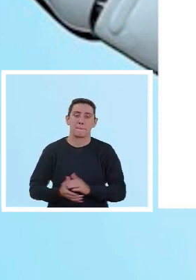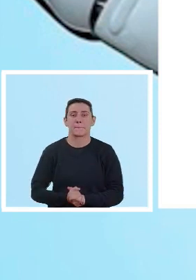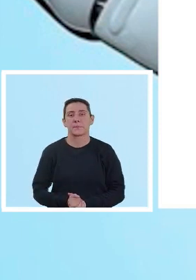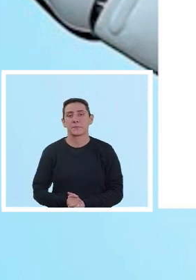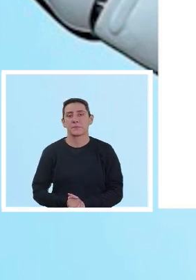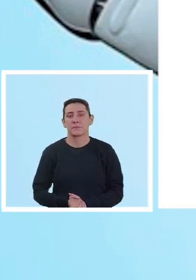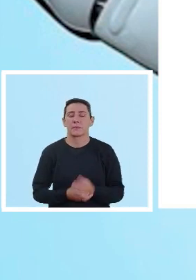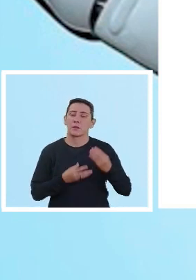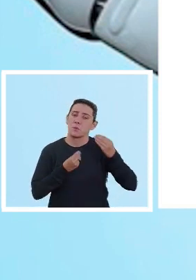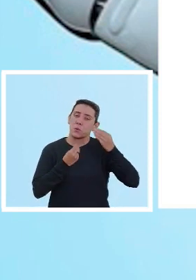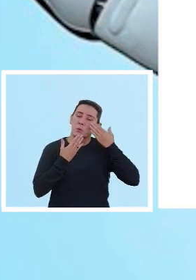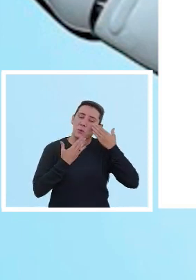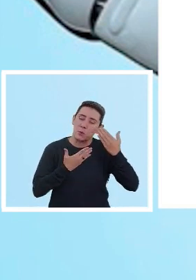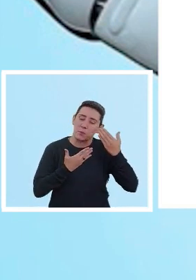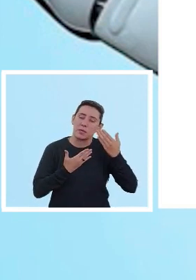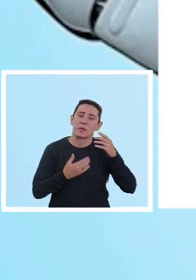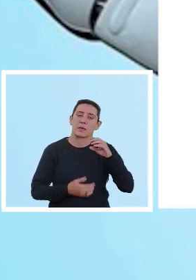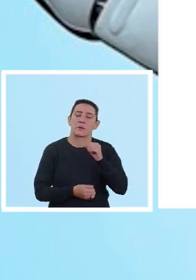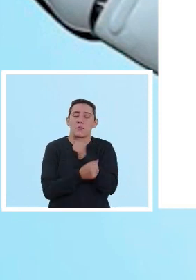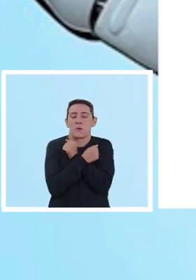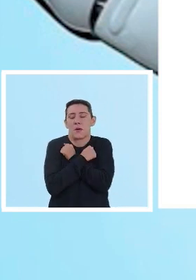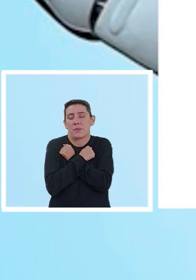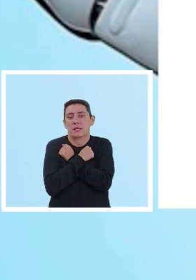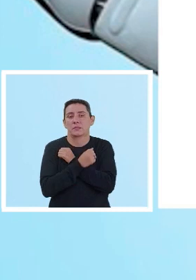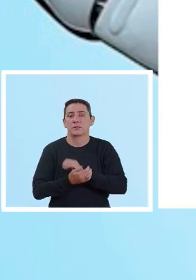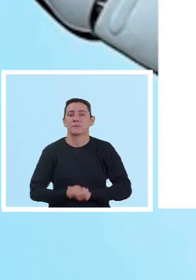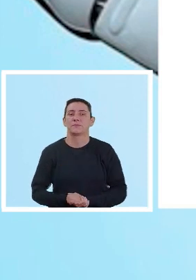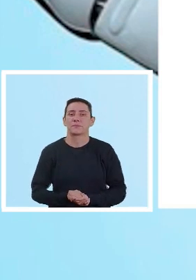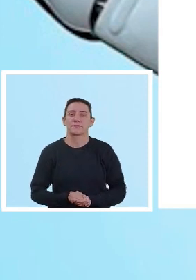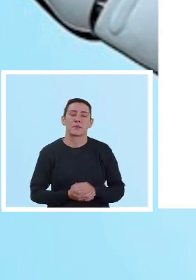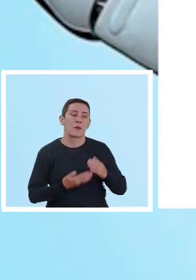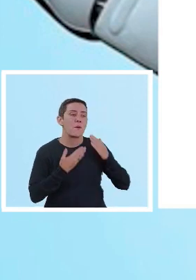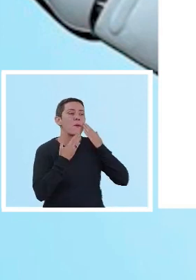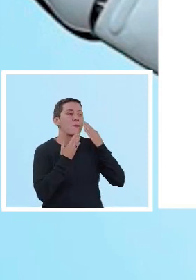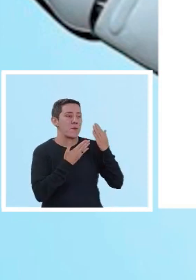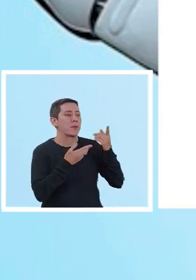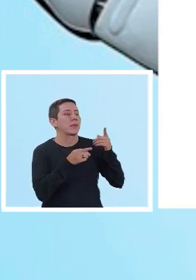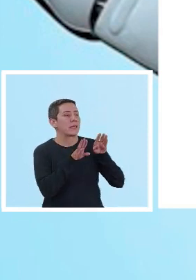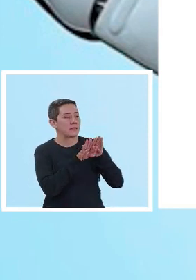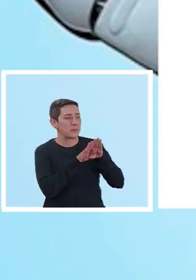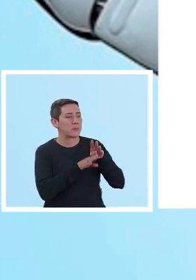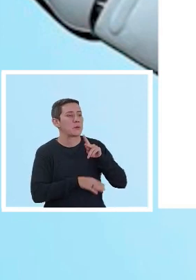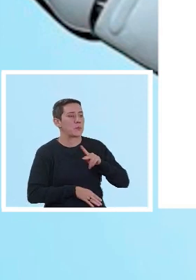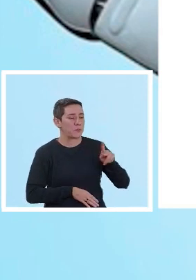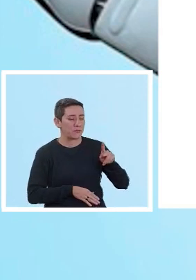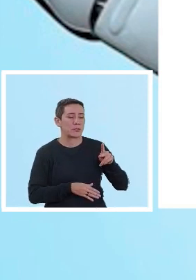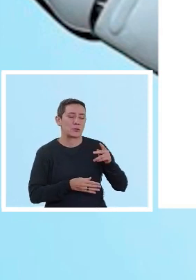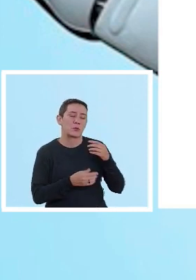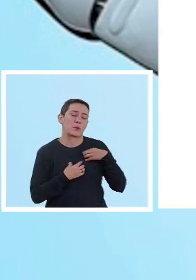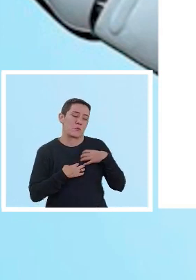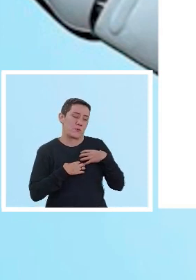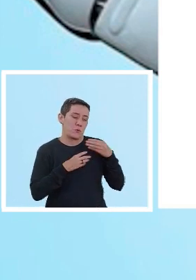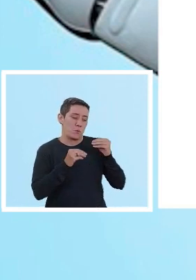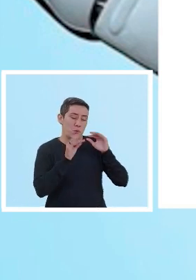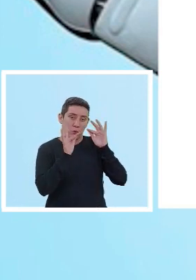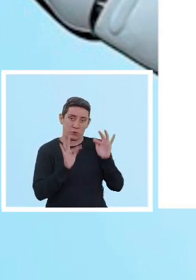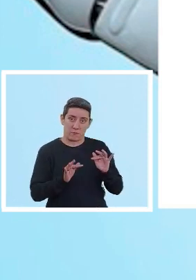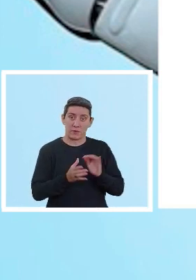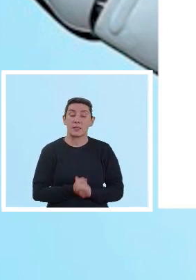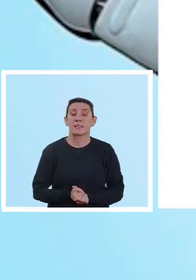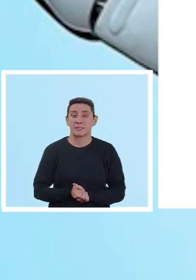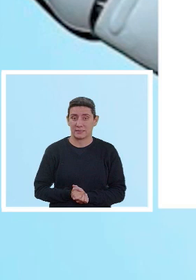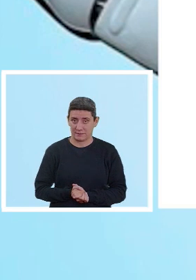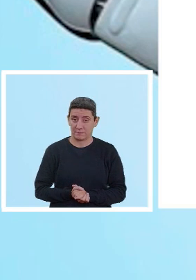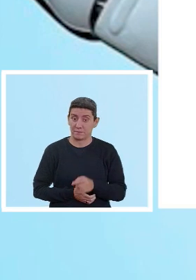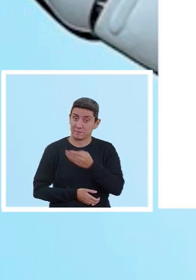Muito obrigado pela sou eu não forte abraço muito obrigado por você Professor Humberto e fico muito feliz e você